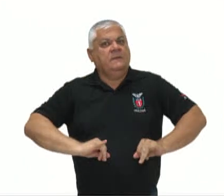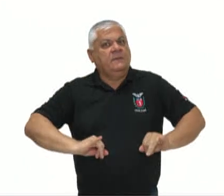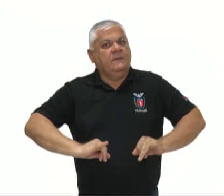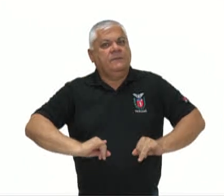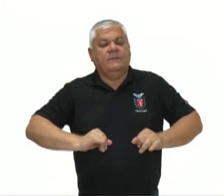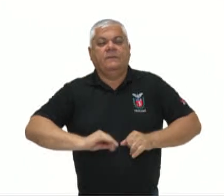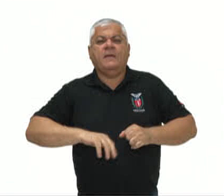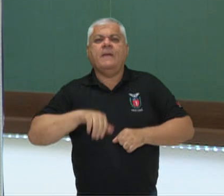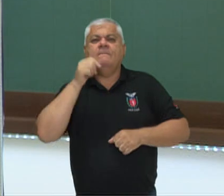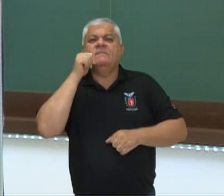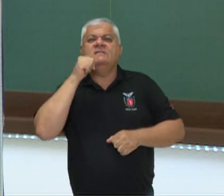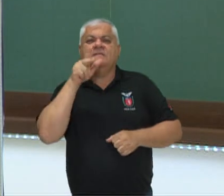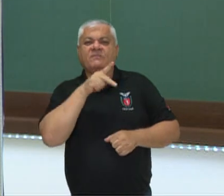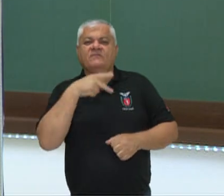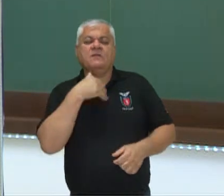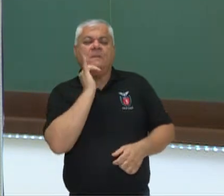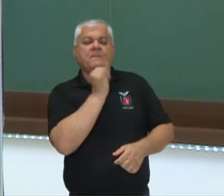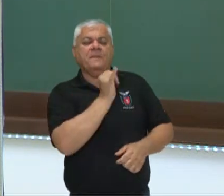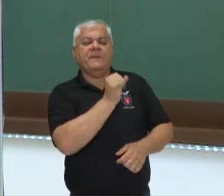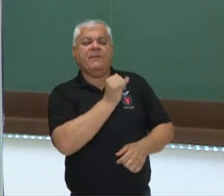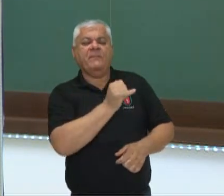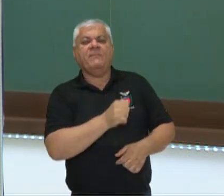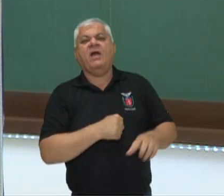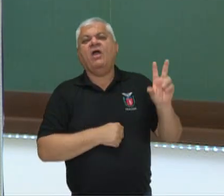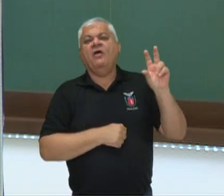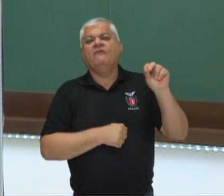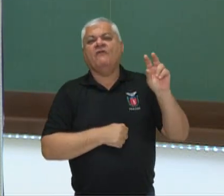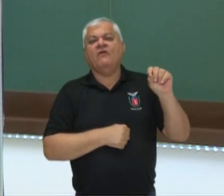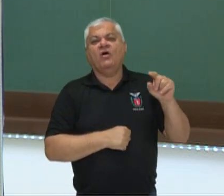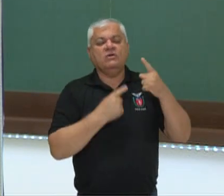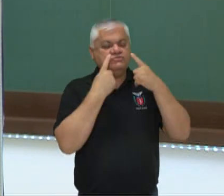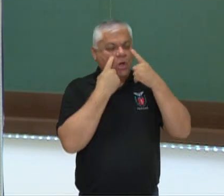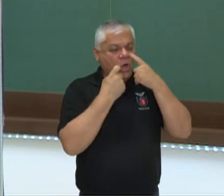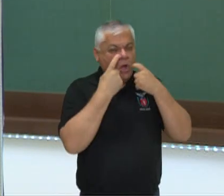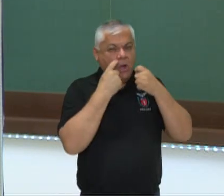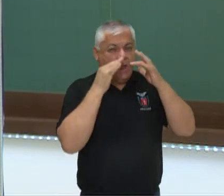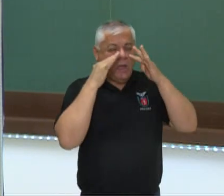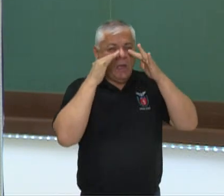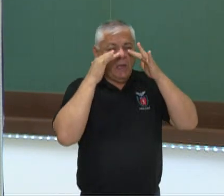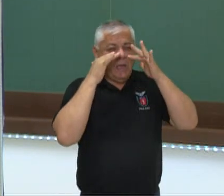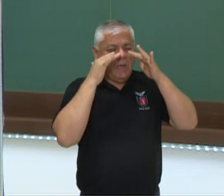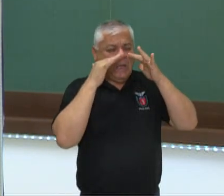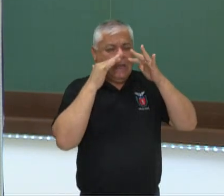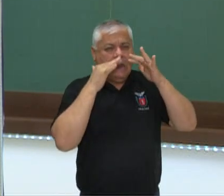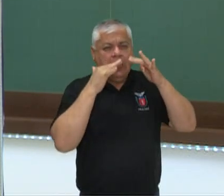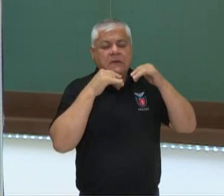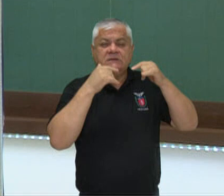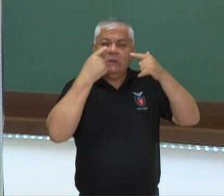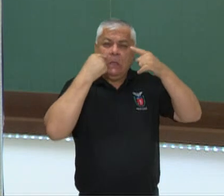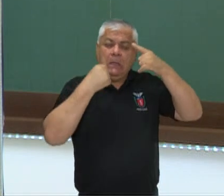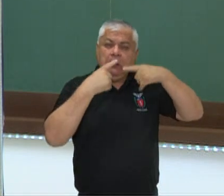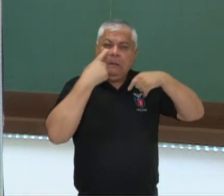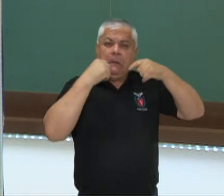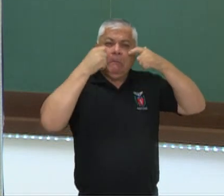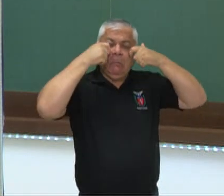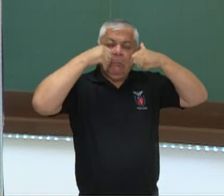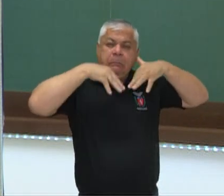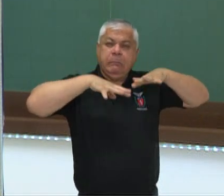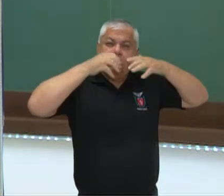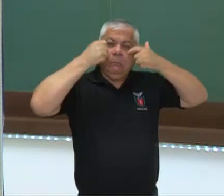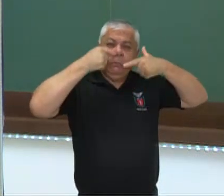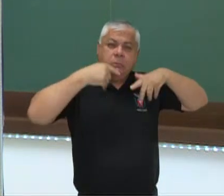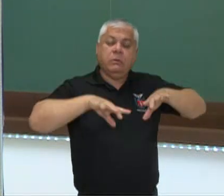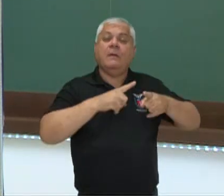avó chorar também. A figura de linguagem central aí é a metáfora, né? Olhos doloridos e cenas